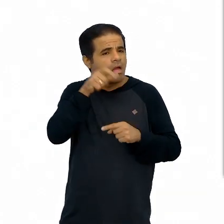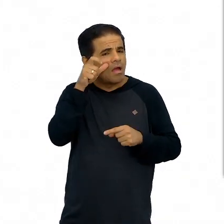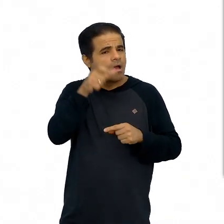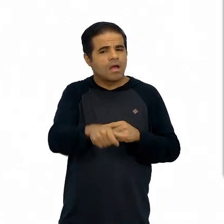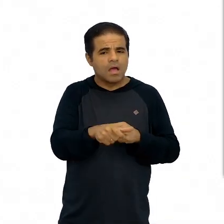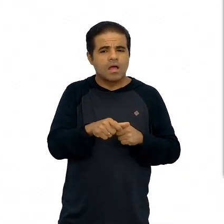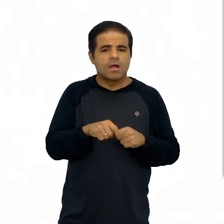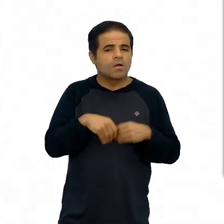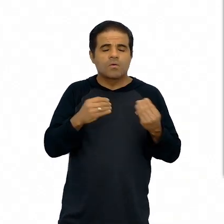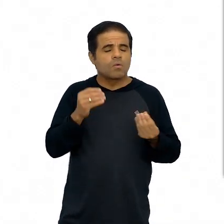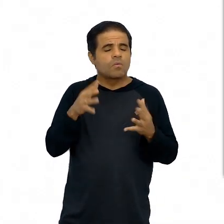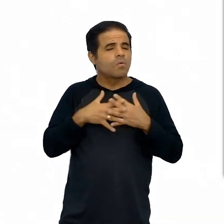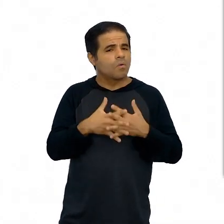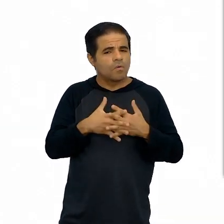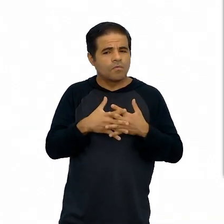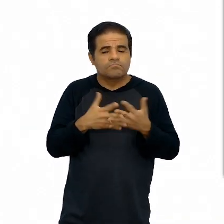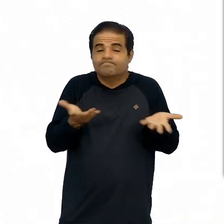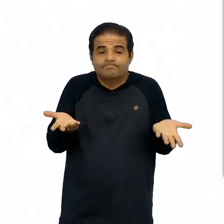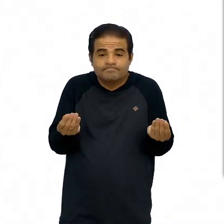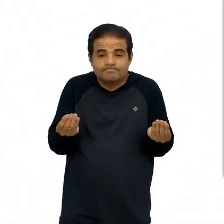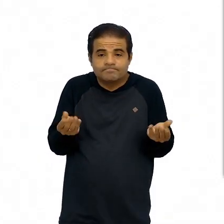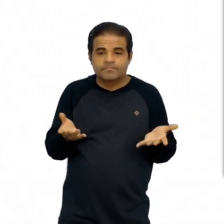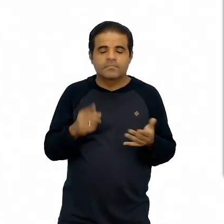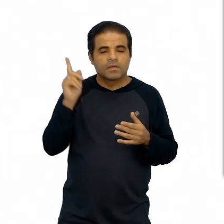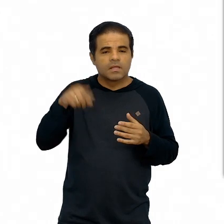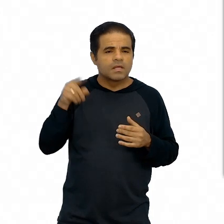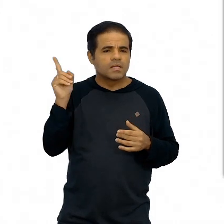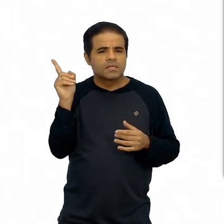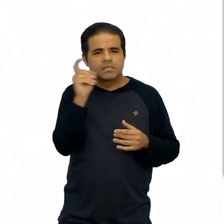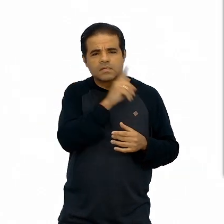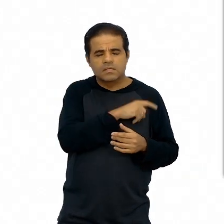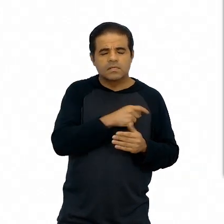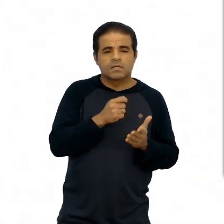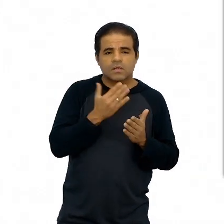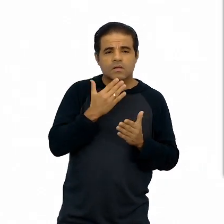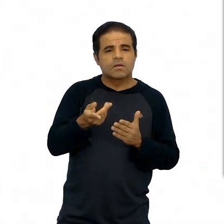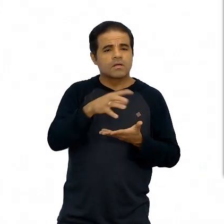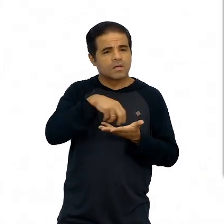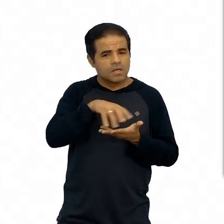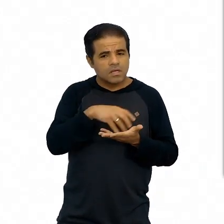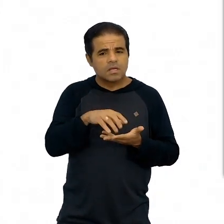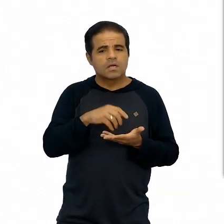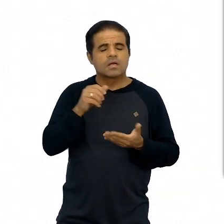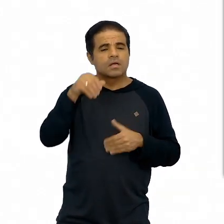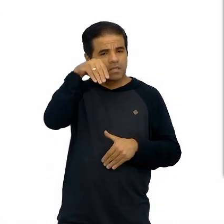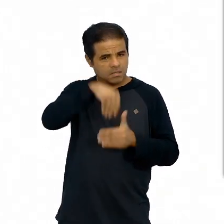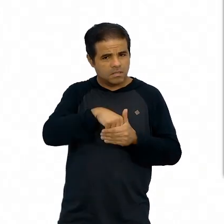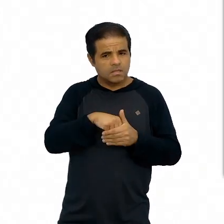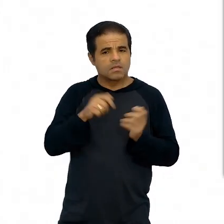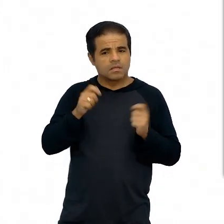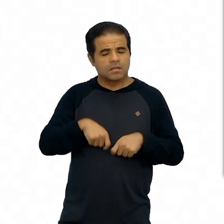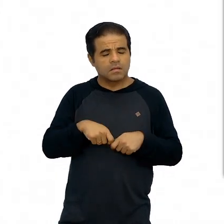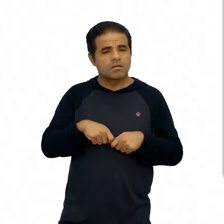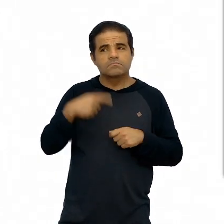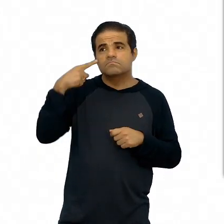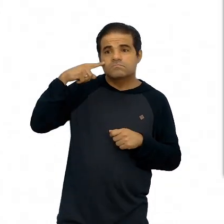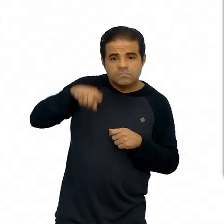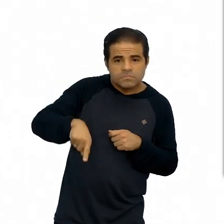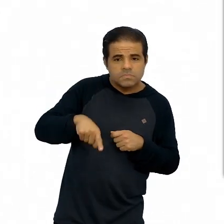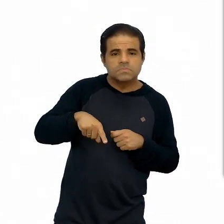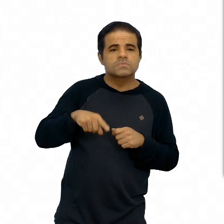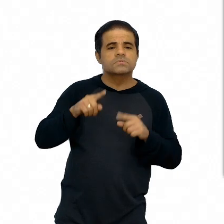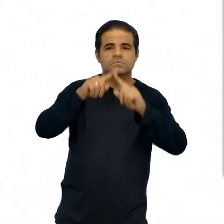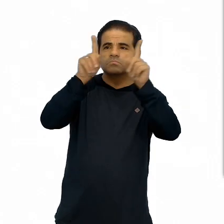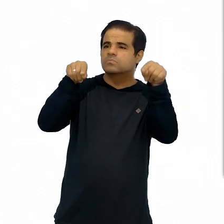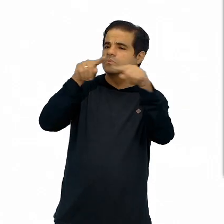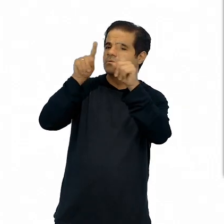interessante ou confuso, como a dificuldade em aceitar que a área de um triângulo possa ser medida em centímetros